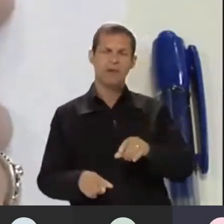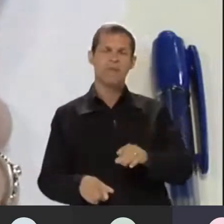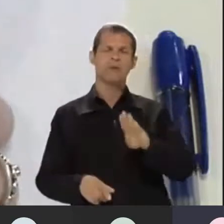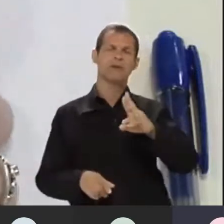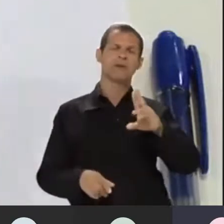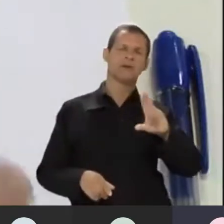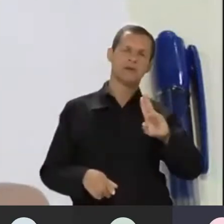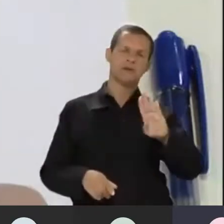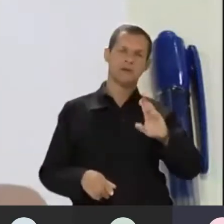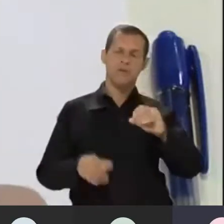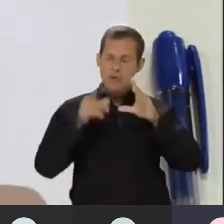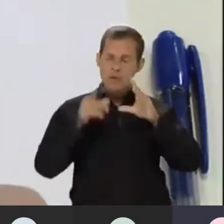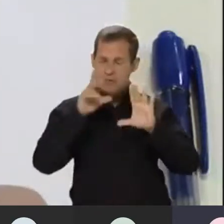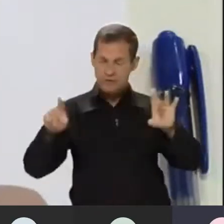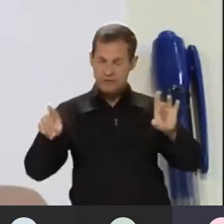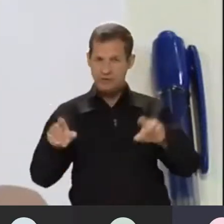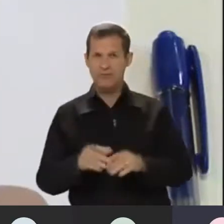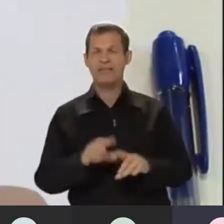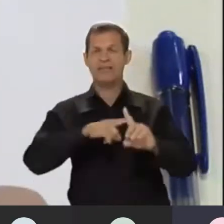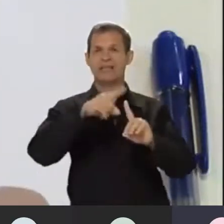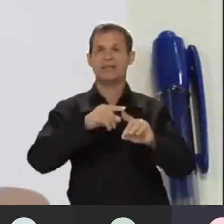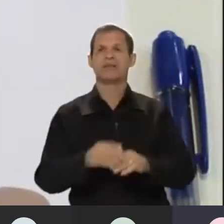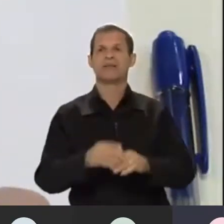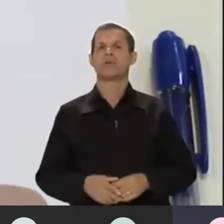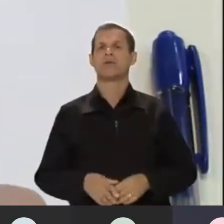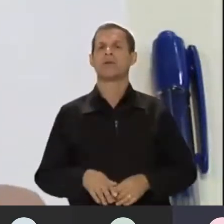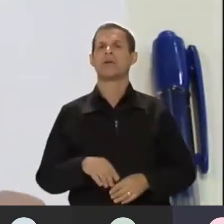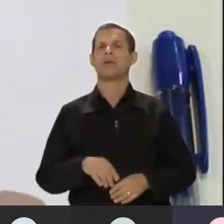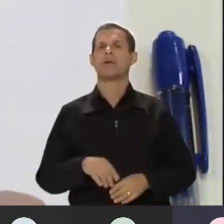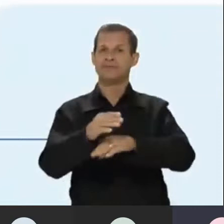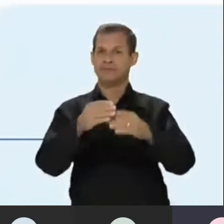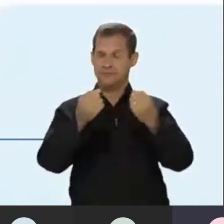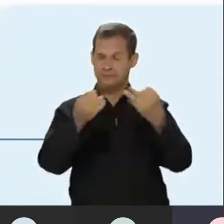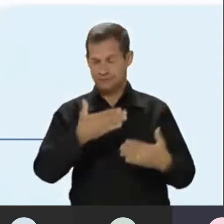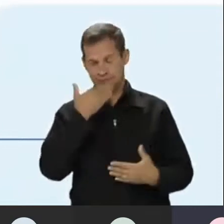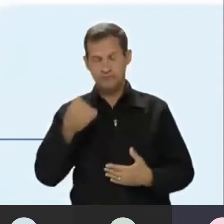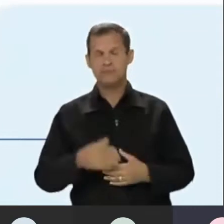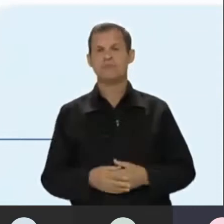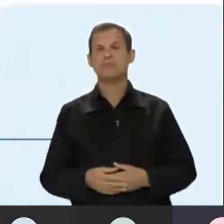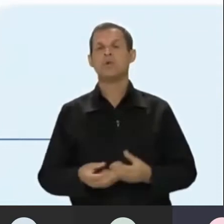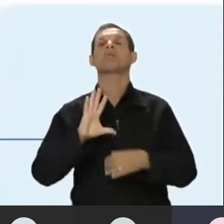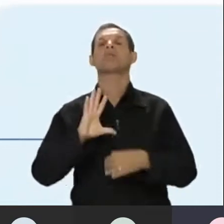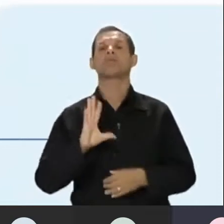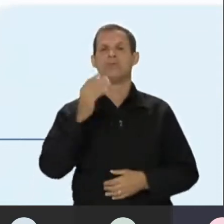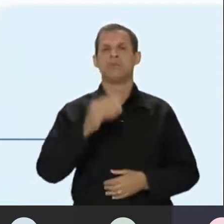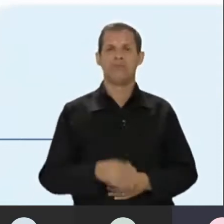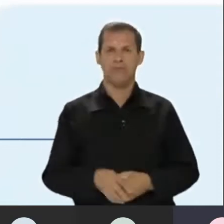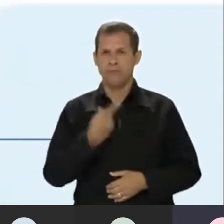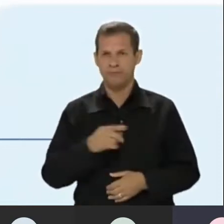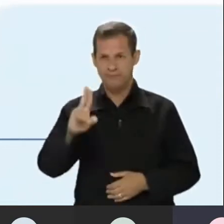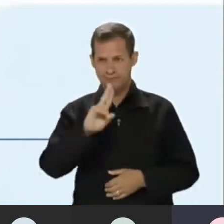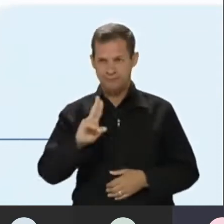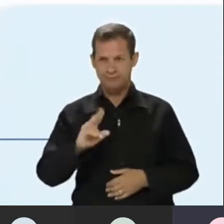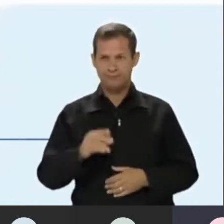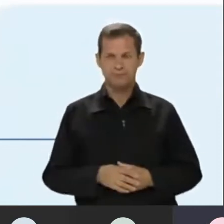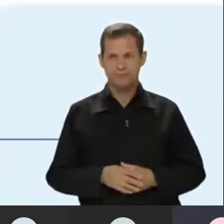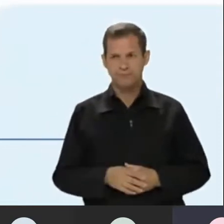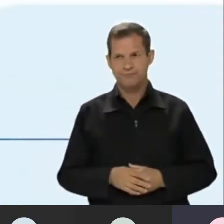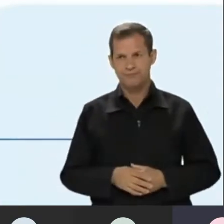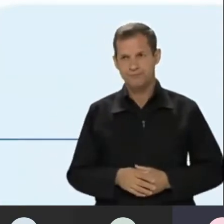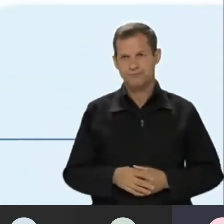seco e umidade relativa. Então, vamos voltar ao quadro, que eu vou explicar para você agora um pouco como funciona e como que a gente utiliza.